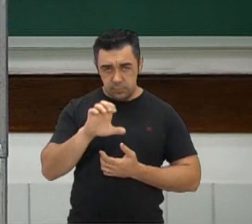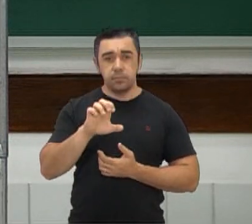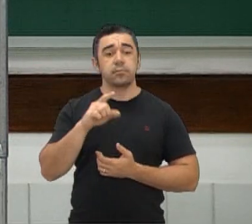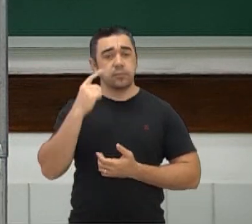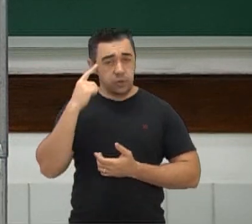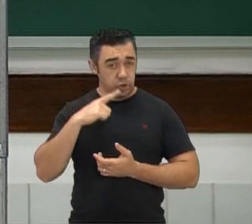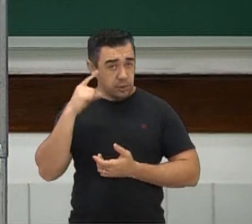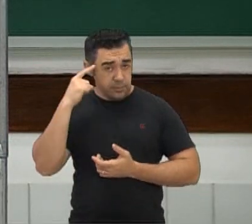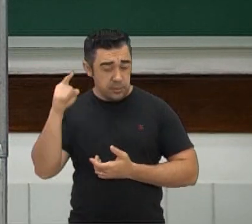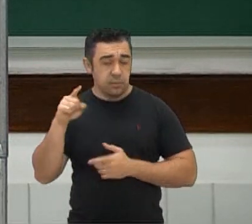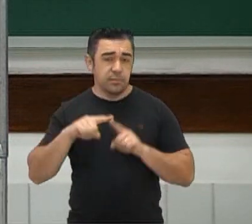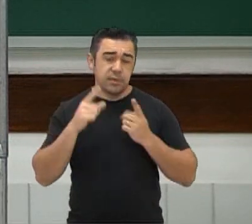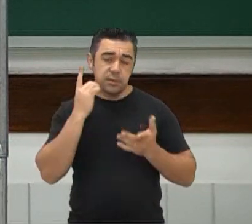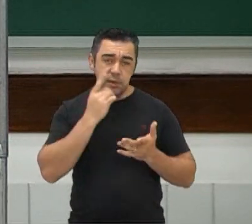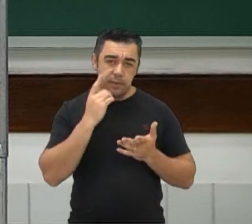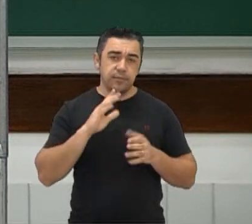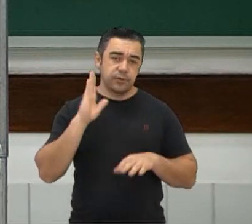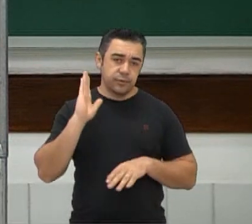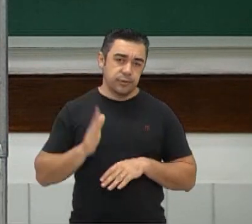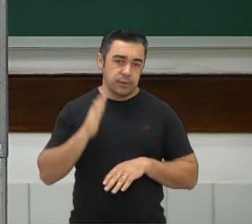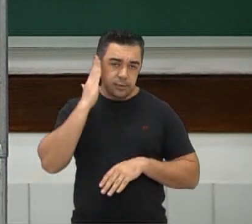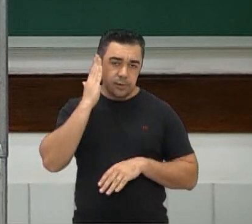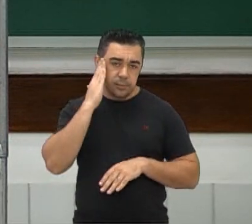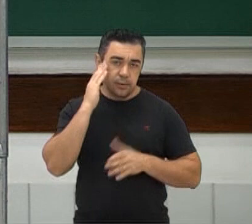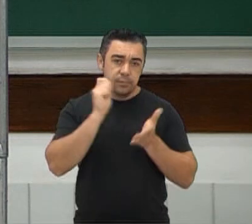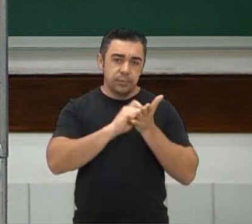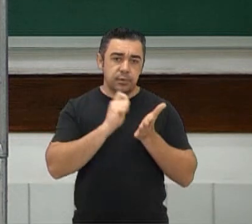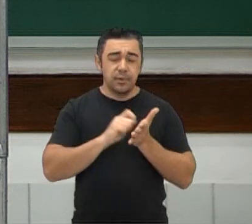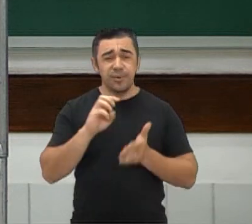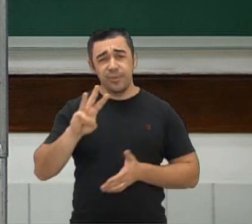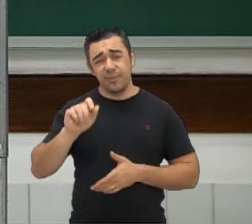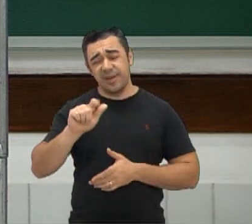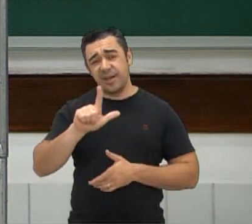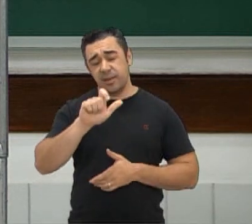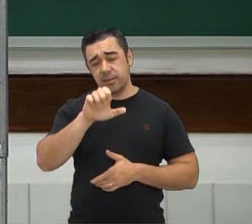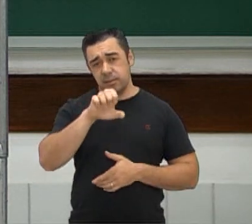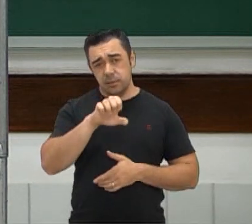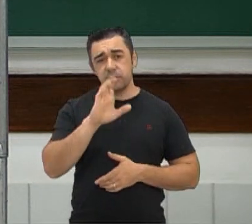livro naquela época. Como o Wallace só lançou as coisas dele depois, o